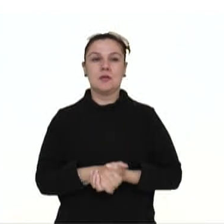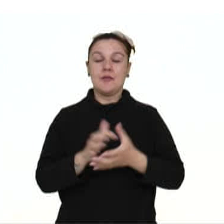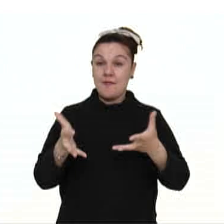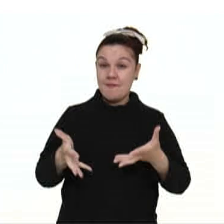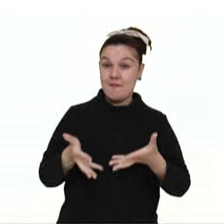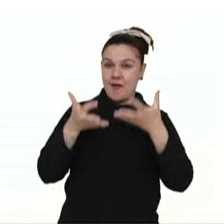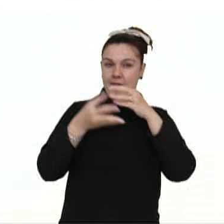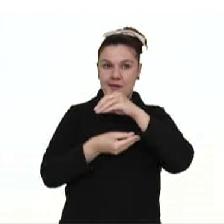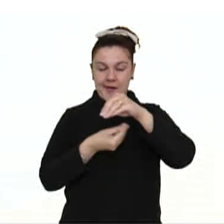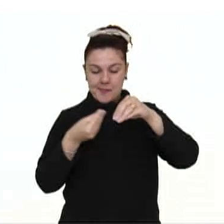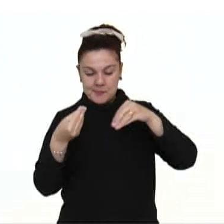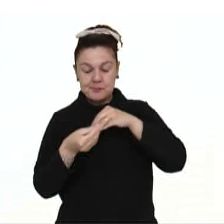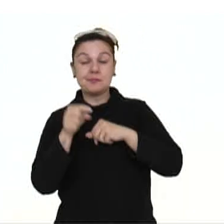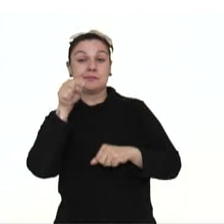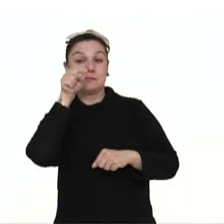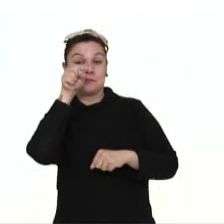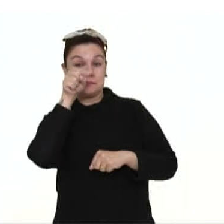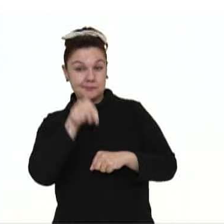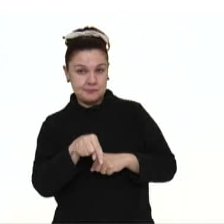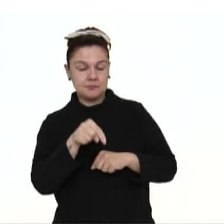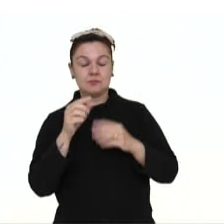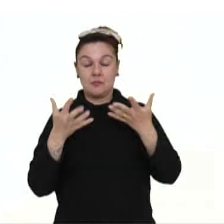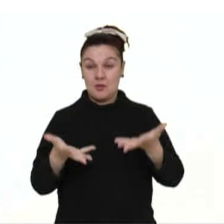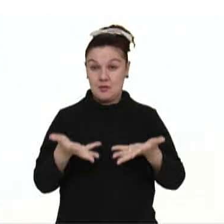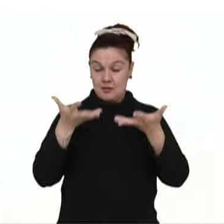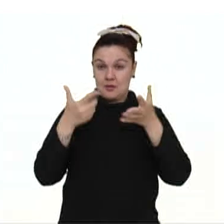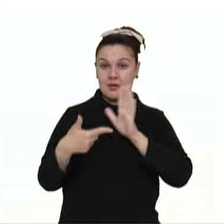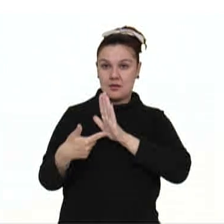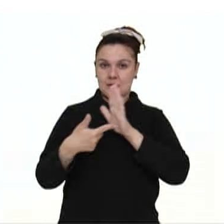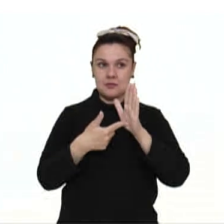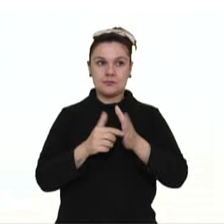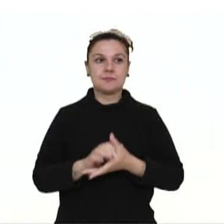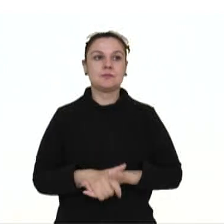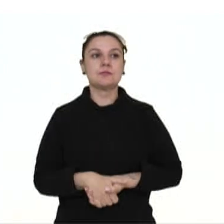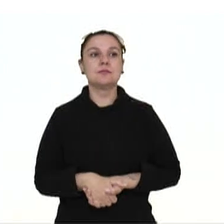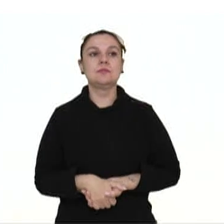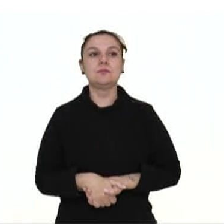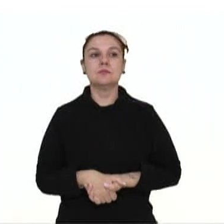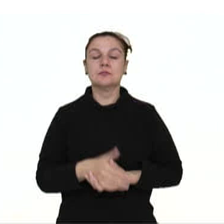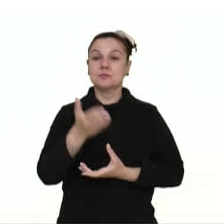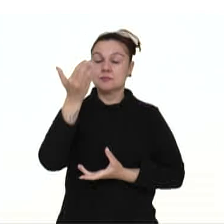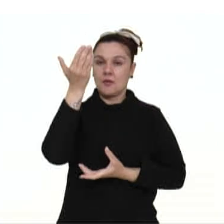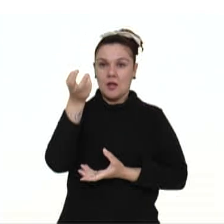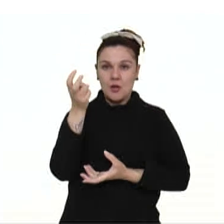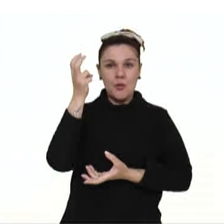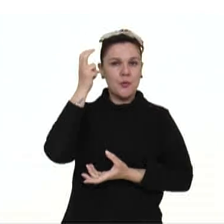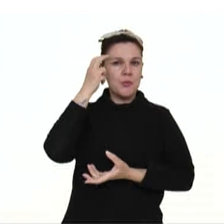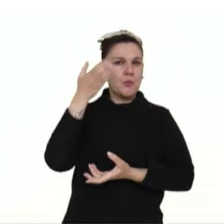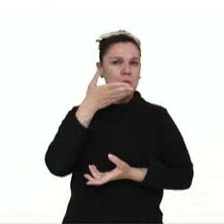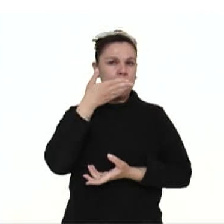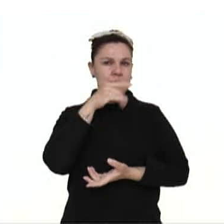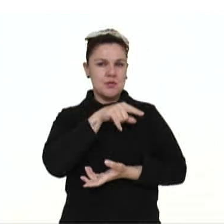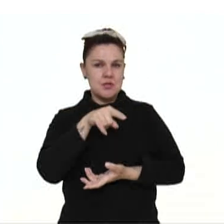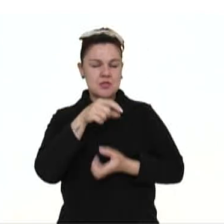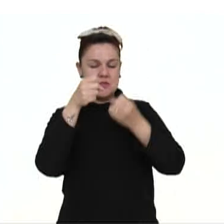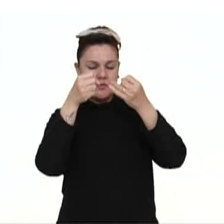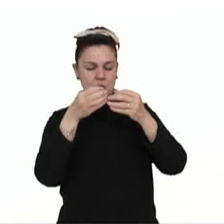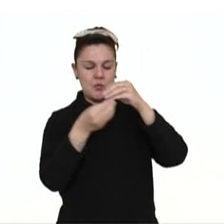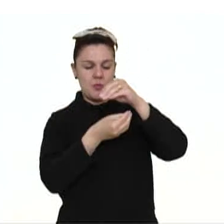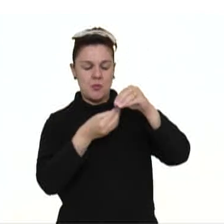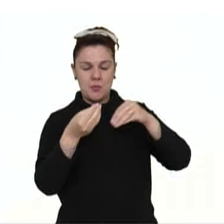povo pela mestiçagem, também vamos reforçar, né? Que lá na aula de cultura indígena, a gente falou de um tipo